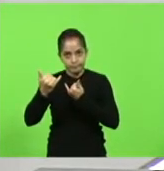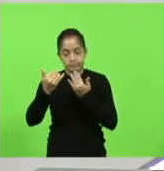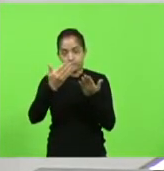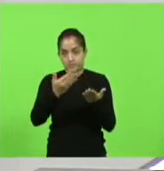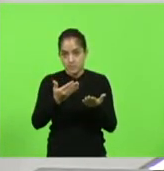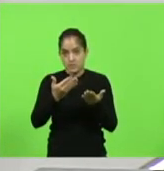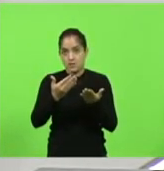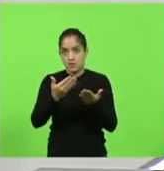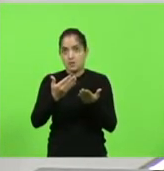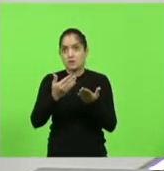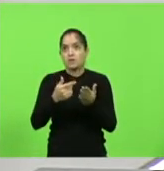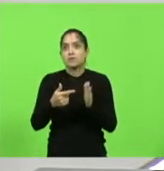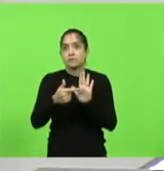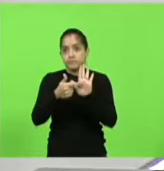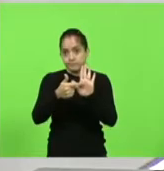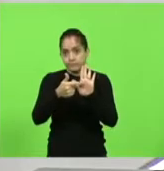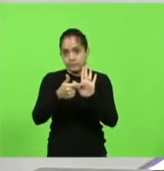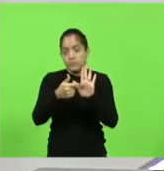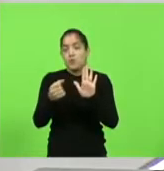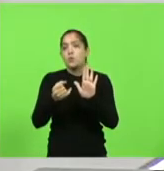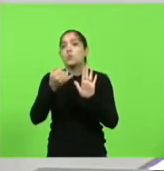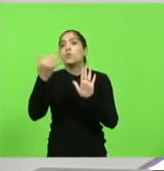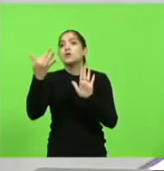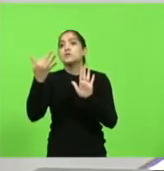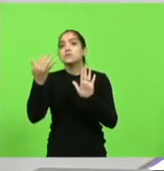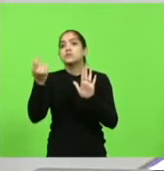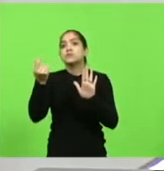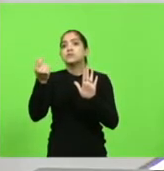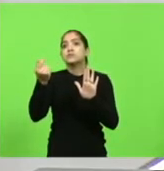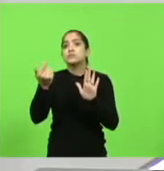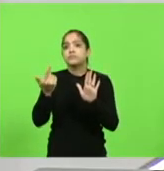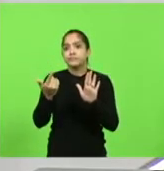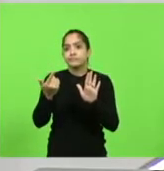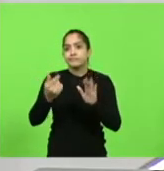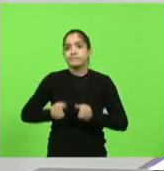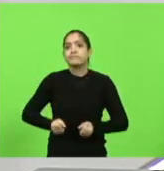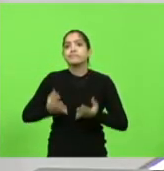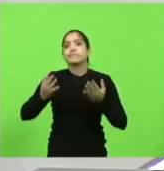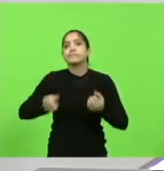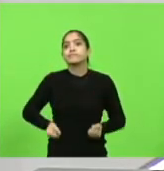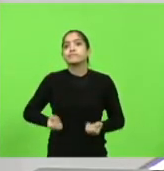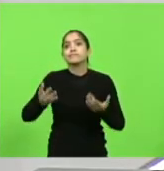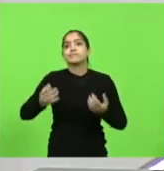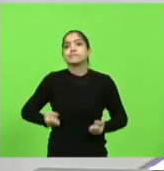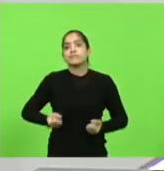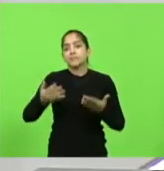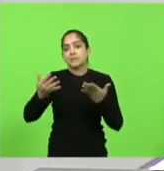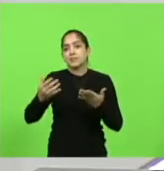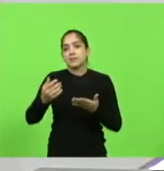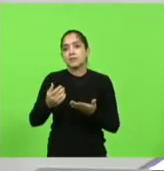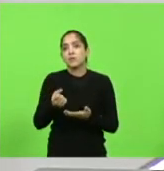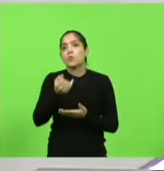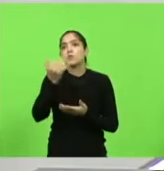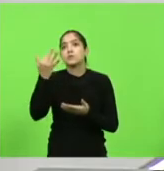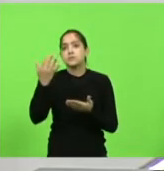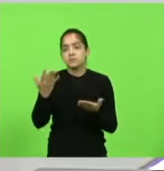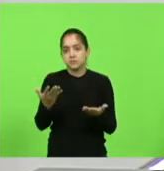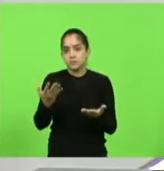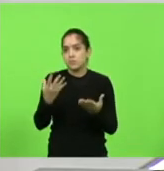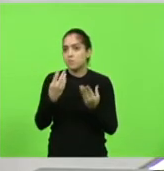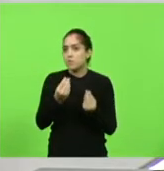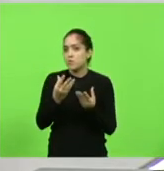a essa, né? Quanto se gastou, deputado Sargento Lima? Quanto se gastou? Porque é